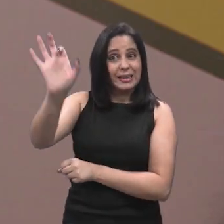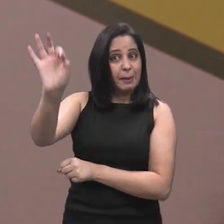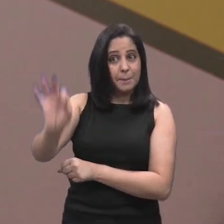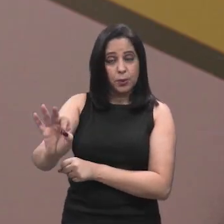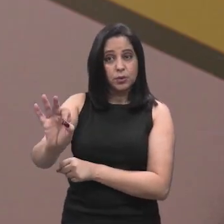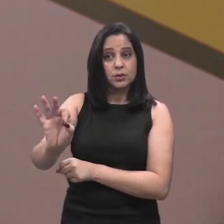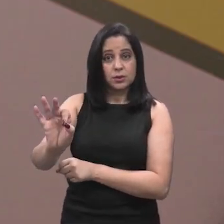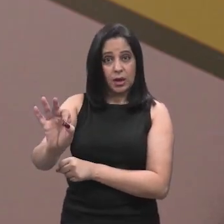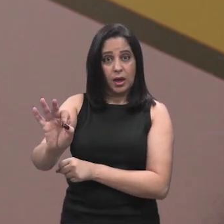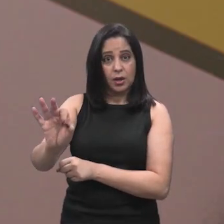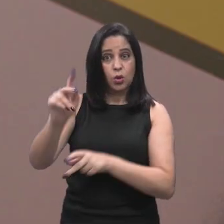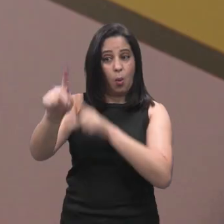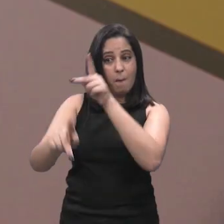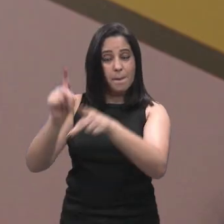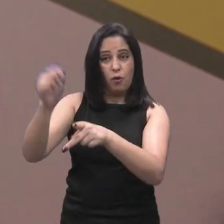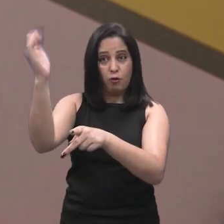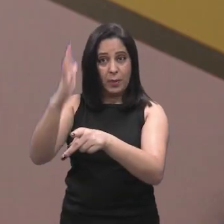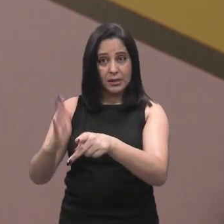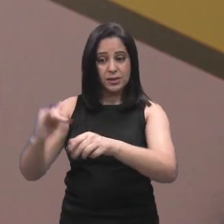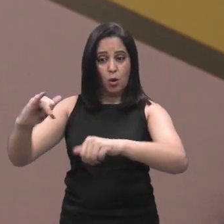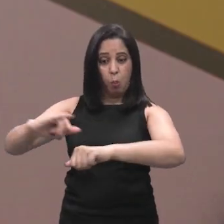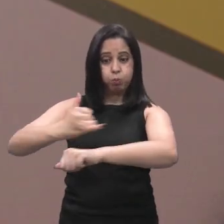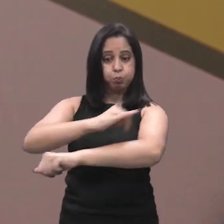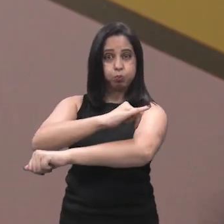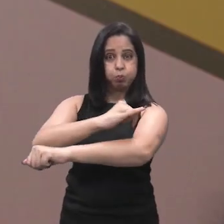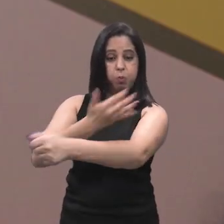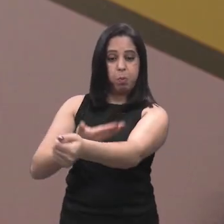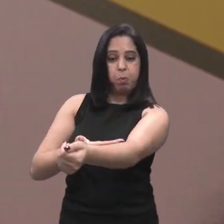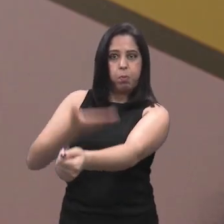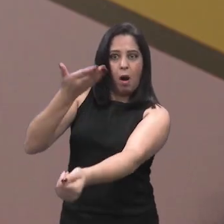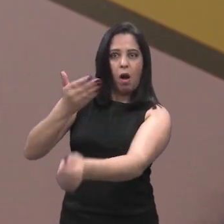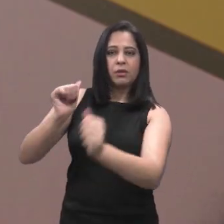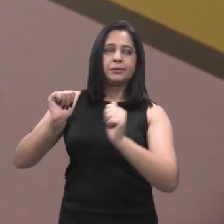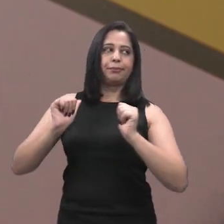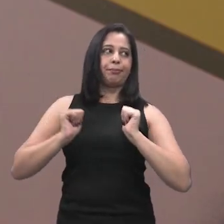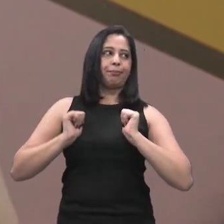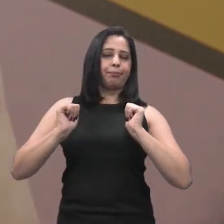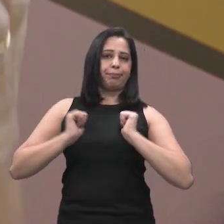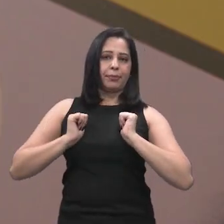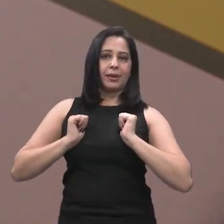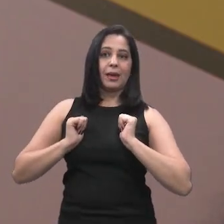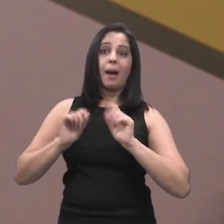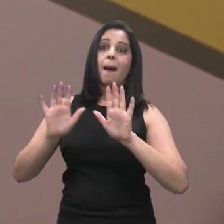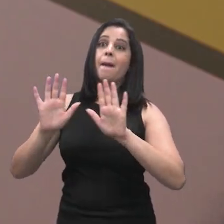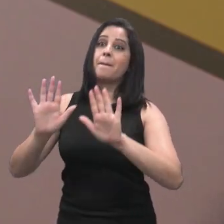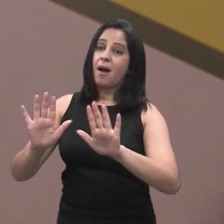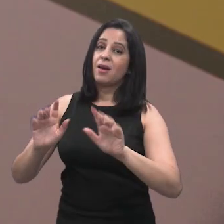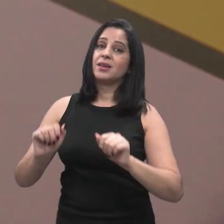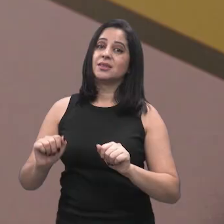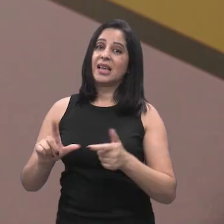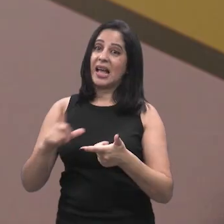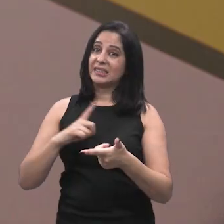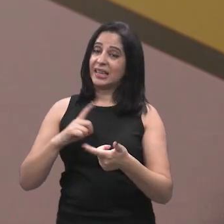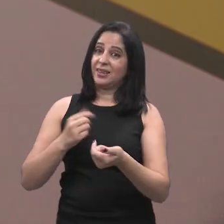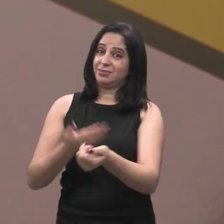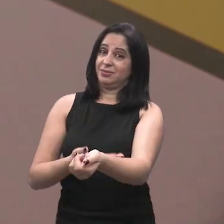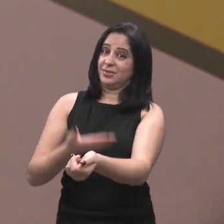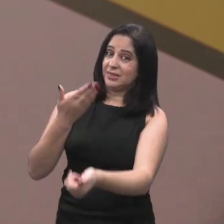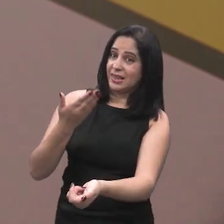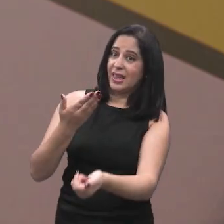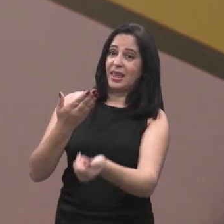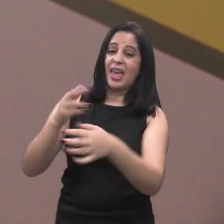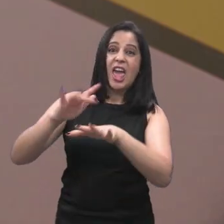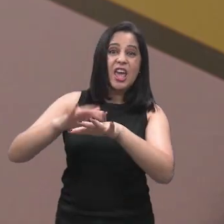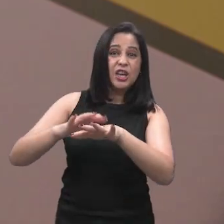Só que com isso, com o sedentarismo, vem a obesidade, vem a hipertensão, vem todas as doenças. Como que a gente pode agir